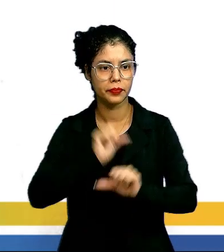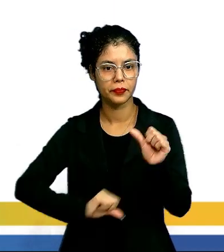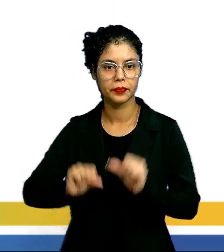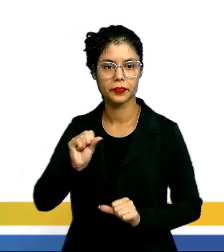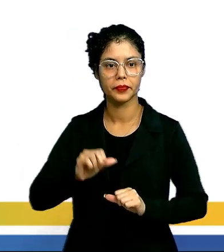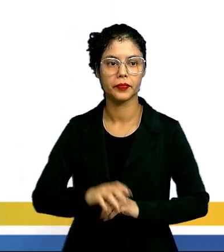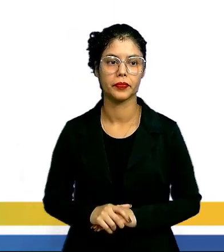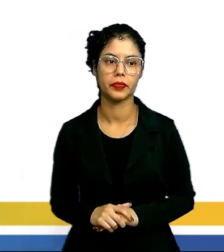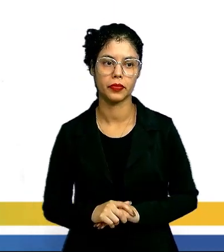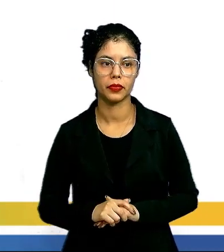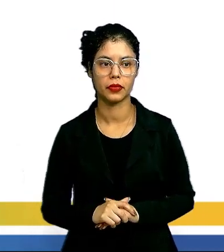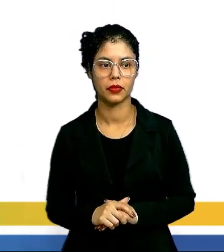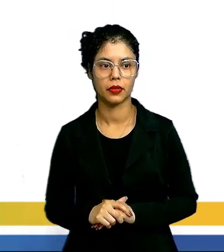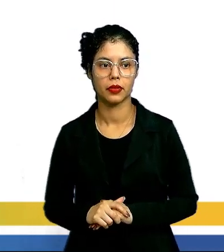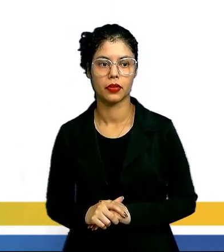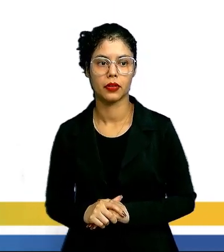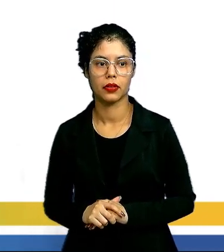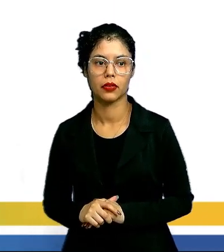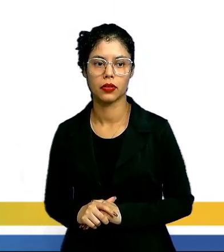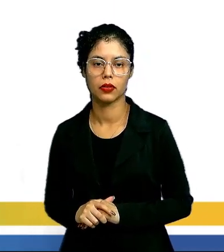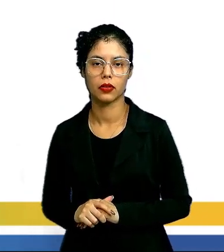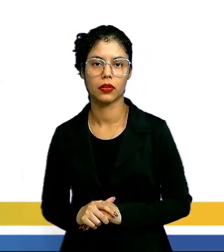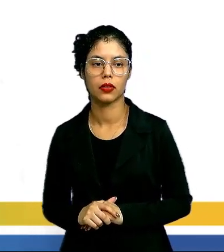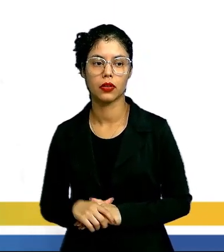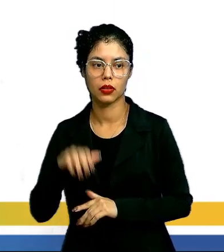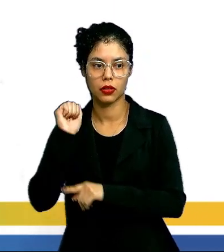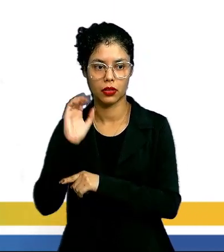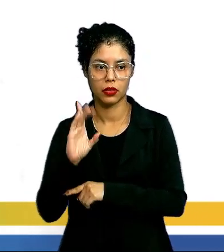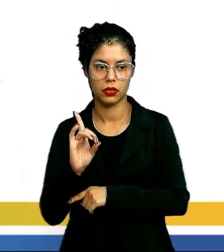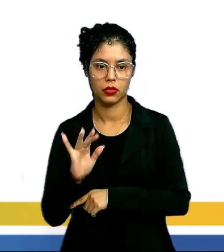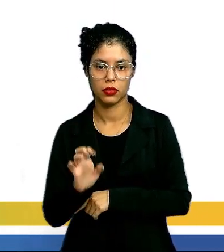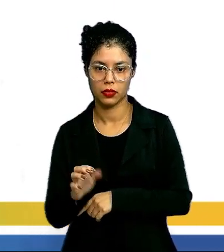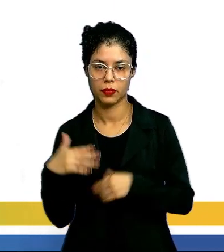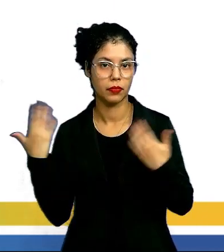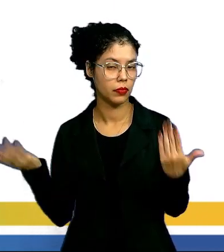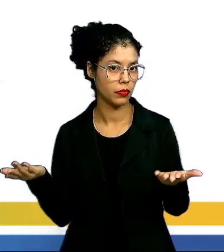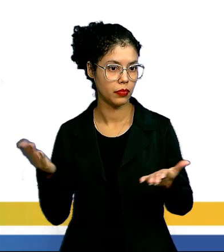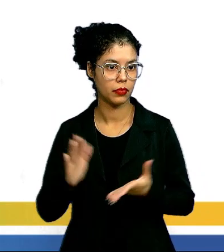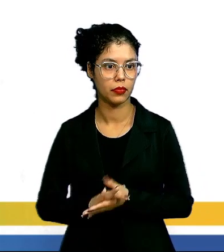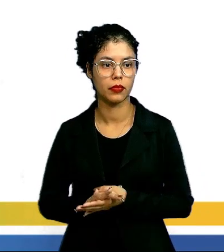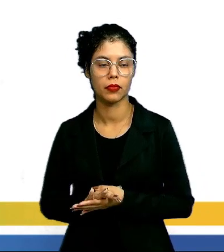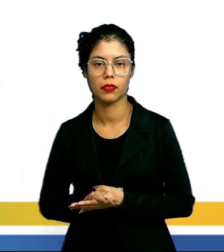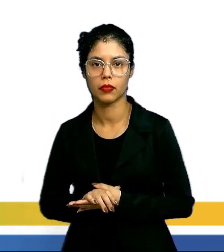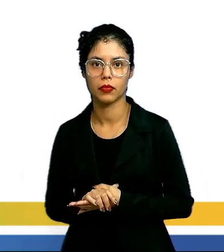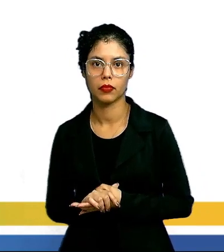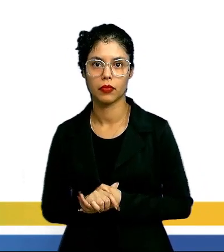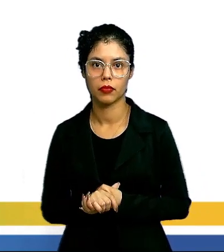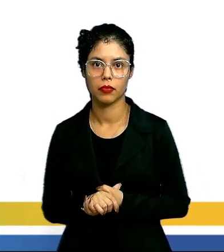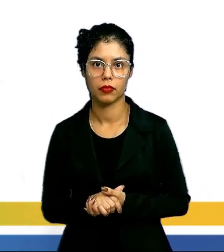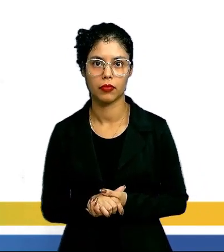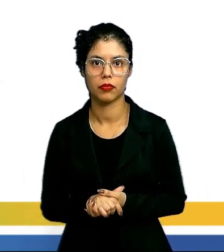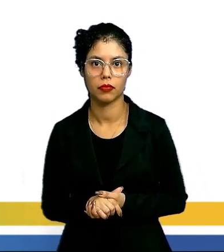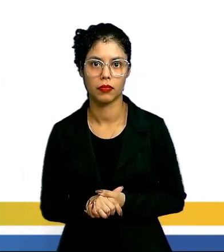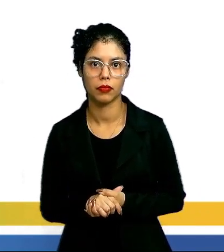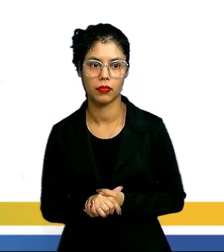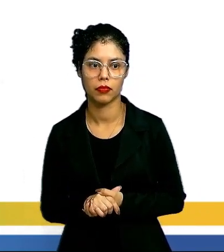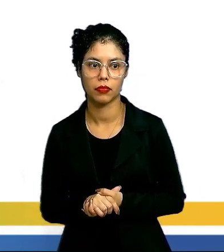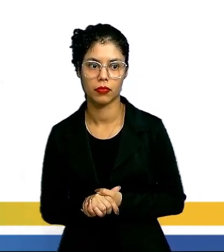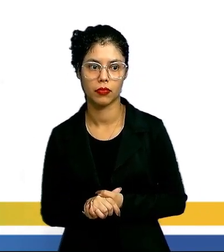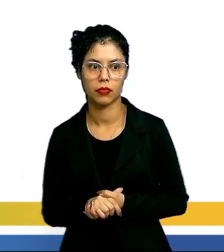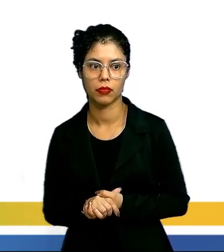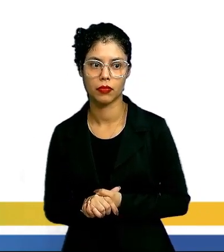contrária? Letra A, B, C, D ou E? Vamos lá? 3, 2,